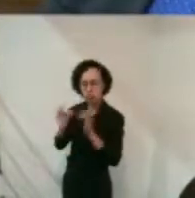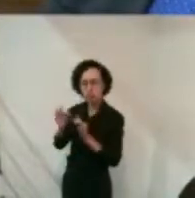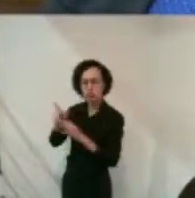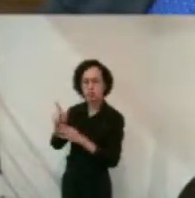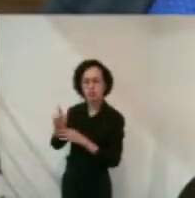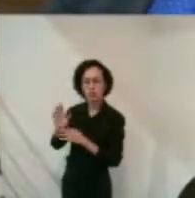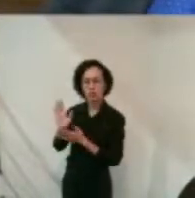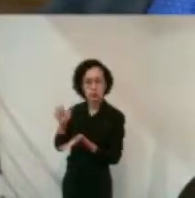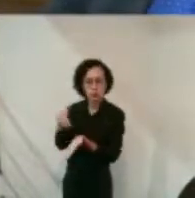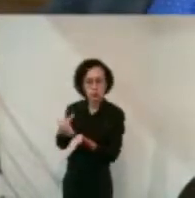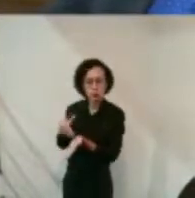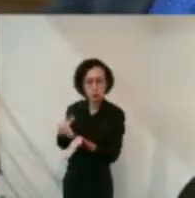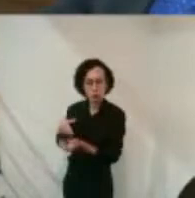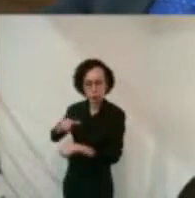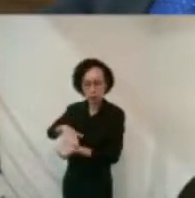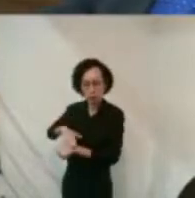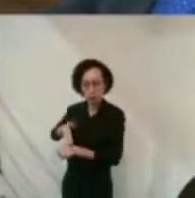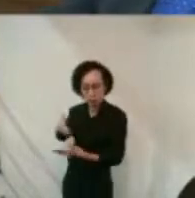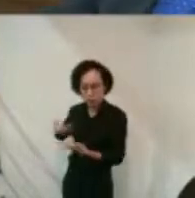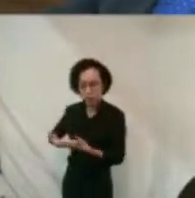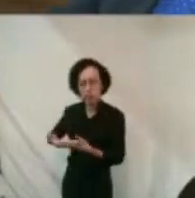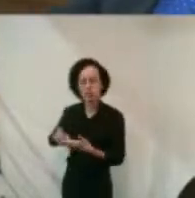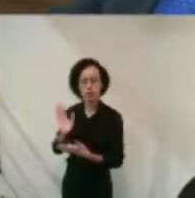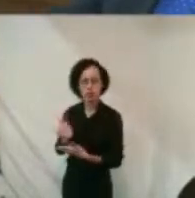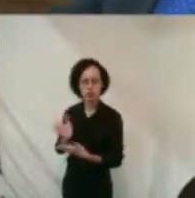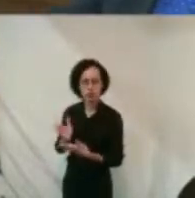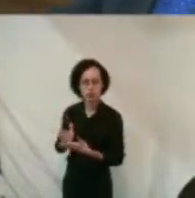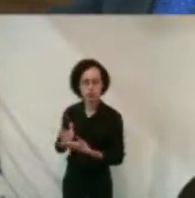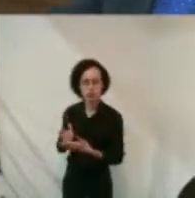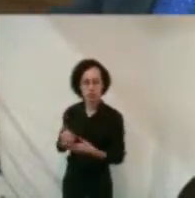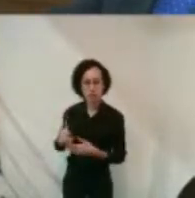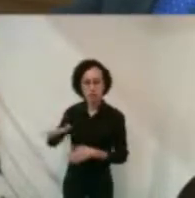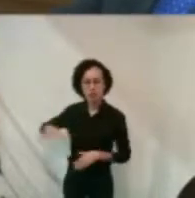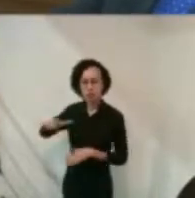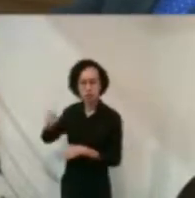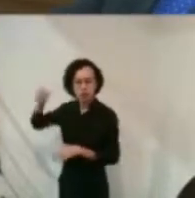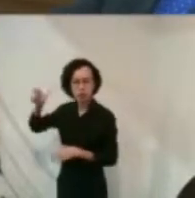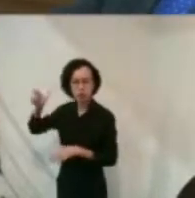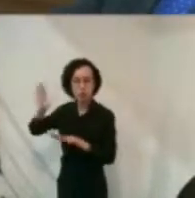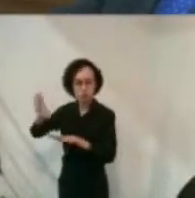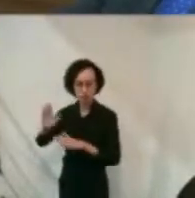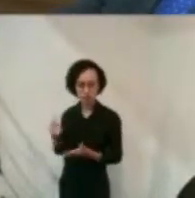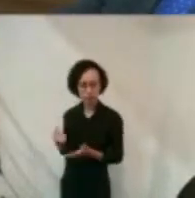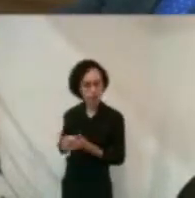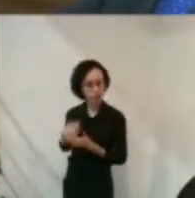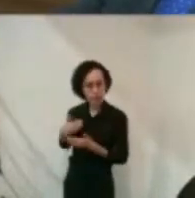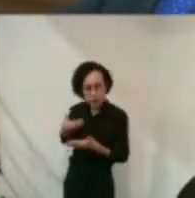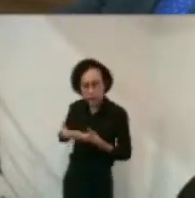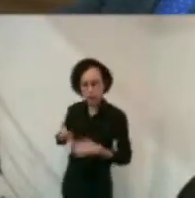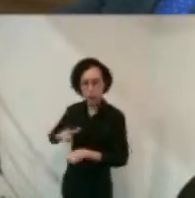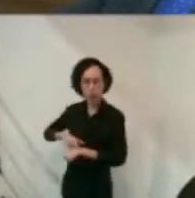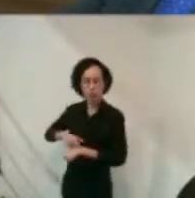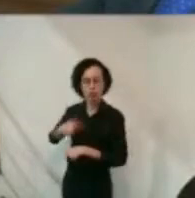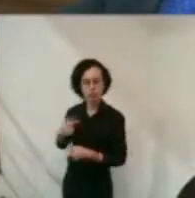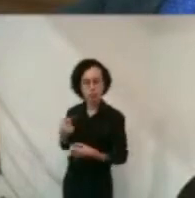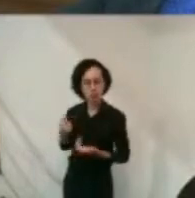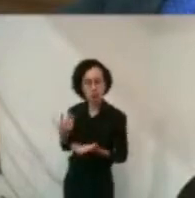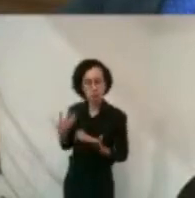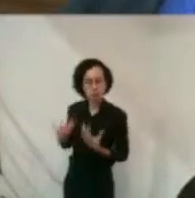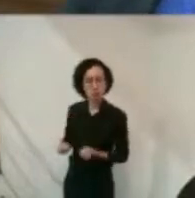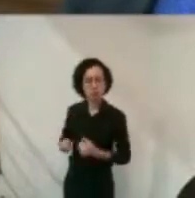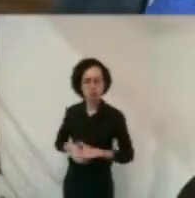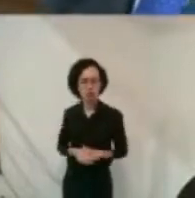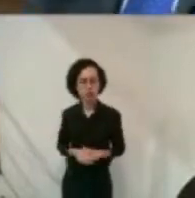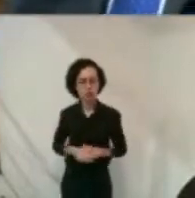auditório de última hora, Cristiane, tudo programado para acontecer em um outro espaço, mostra o grau e a importância de estarmos